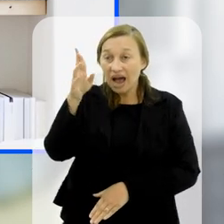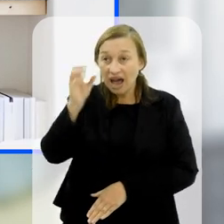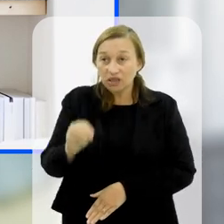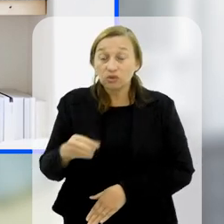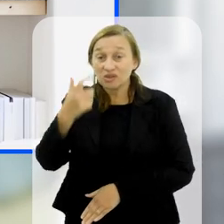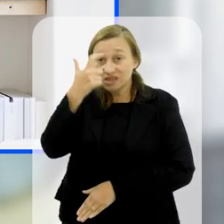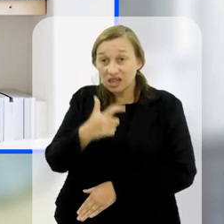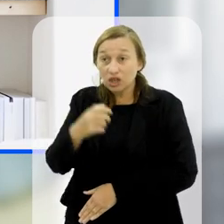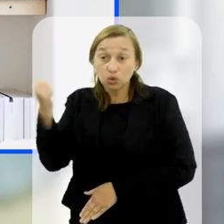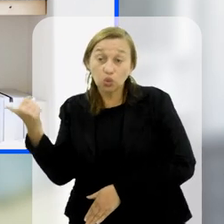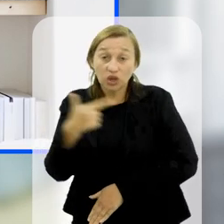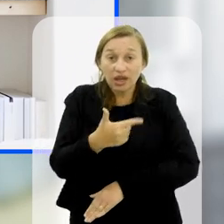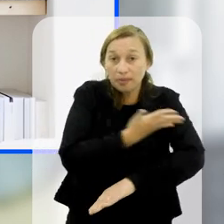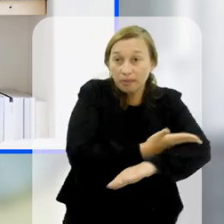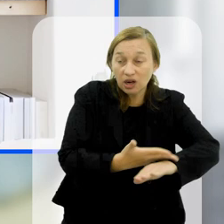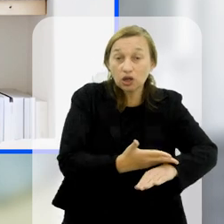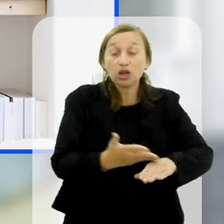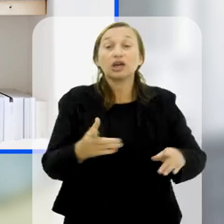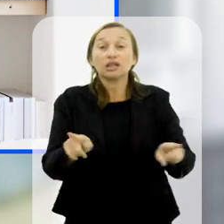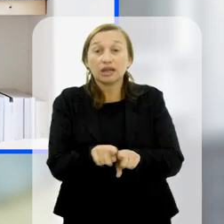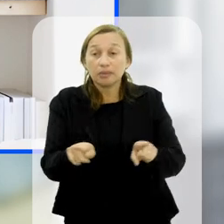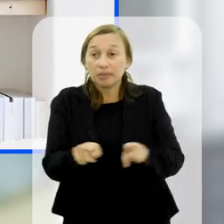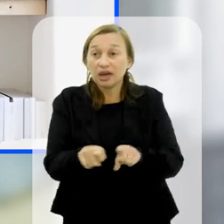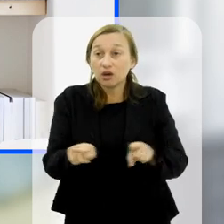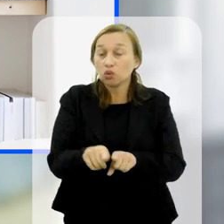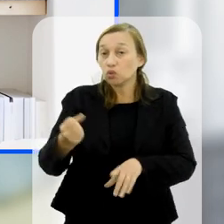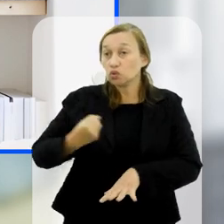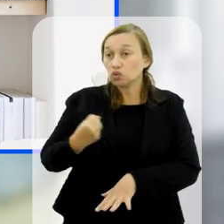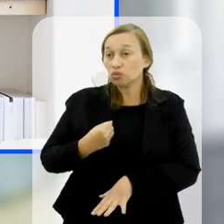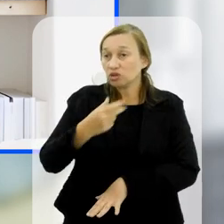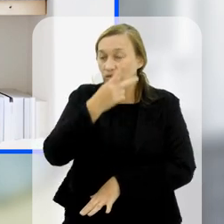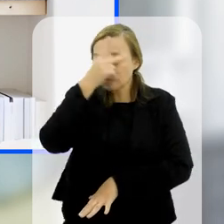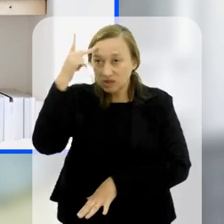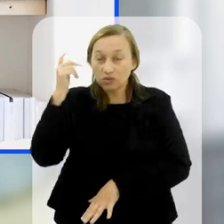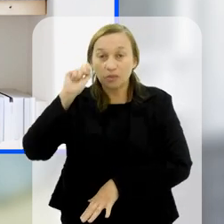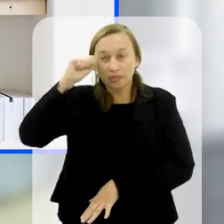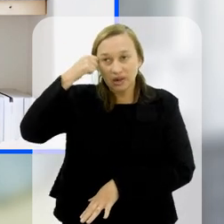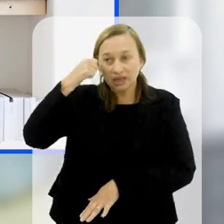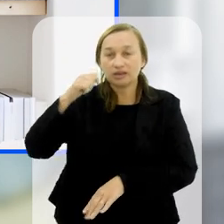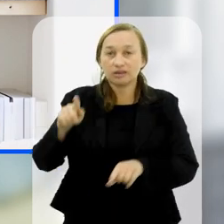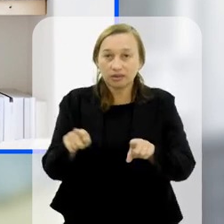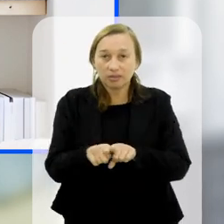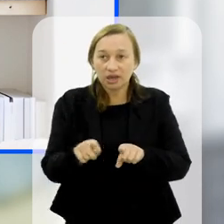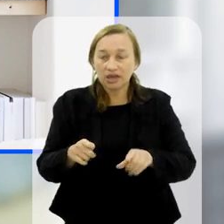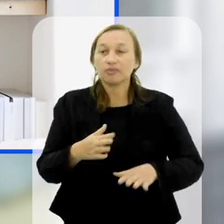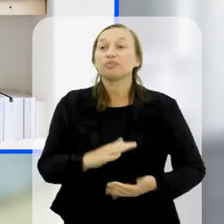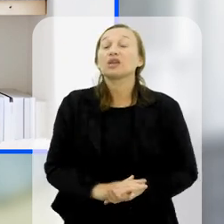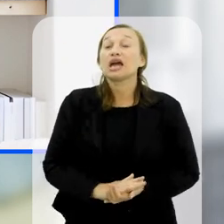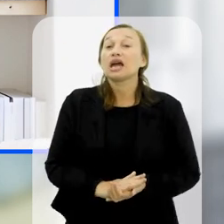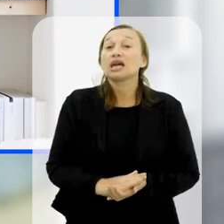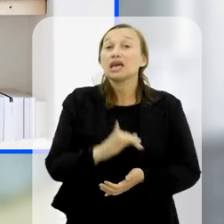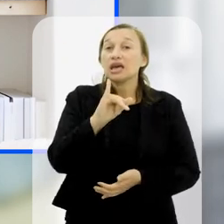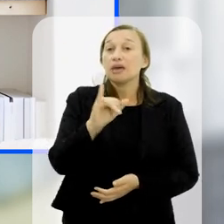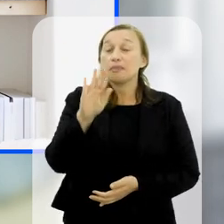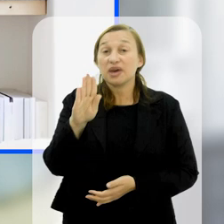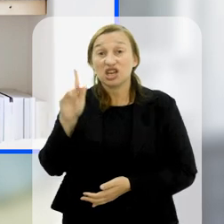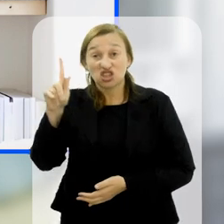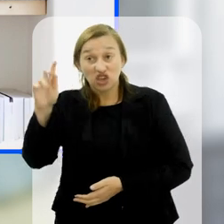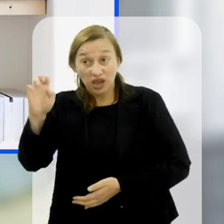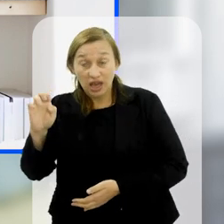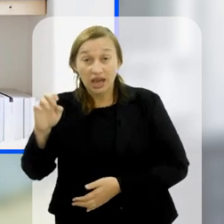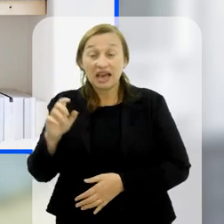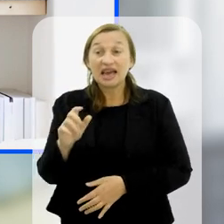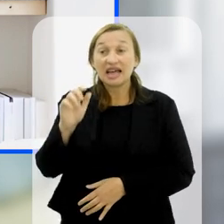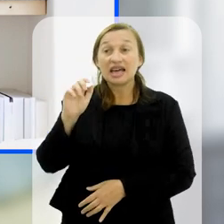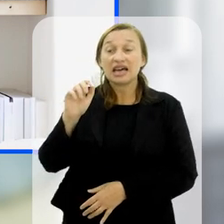declarou preta também cresceu, chegando a 10,2% da população. Ainda de acordo com o IBGE, negros e